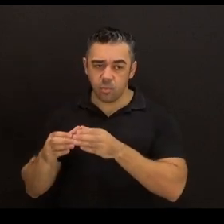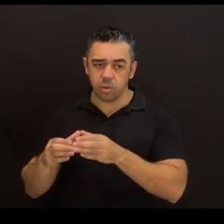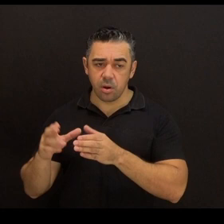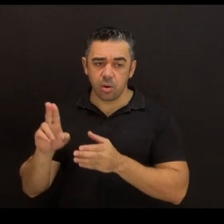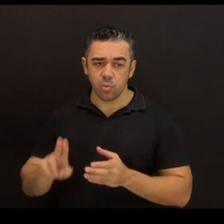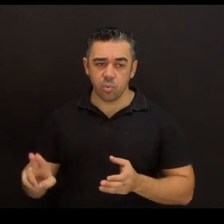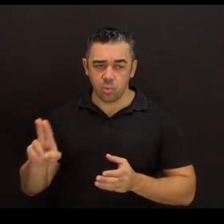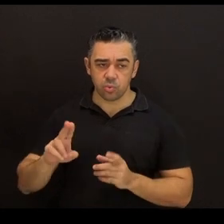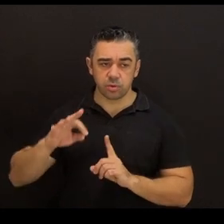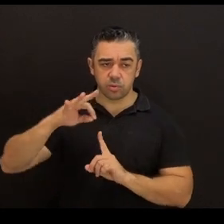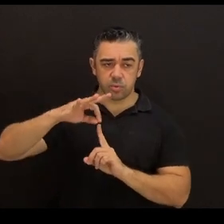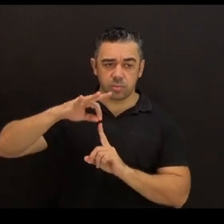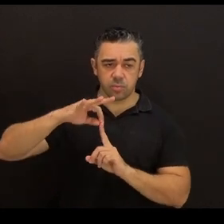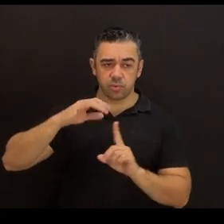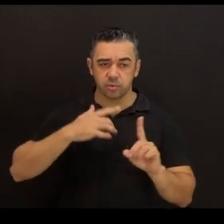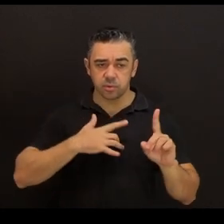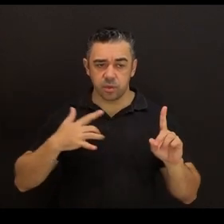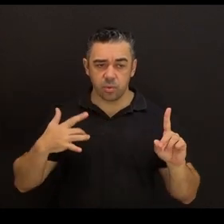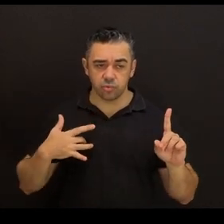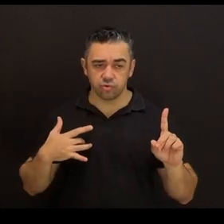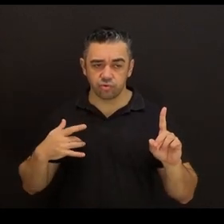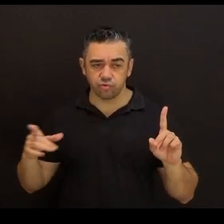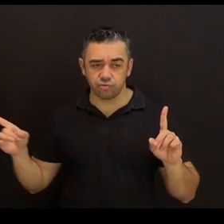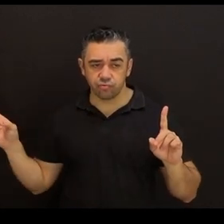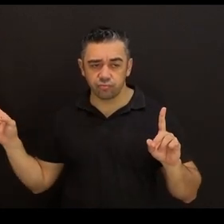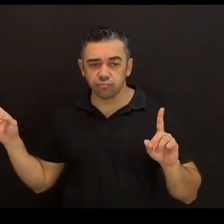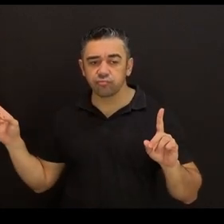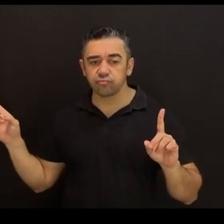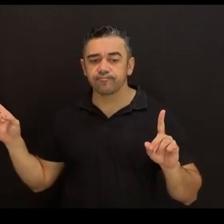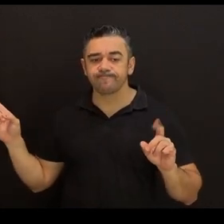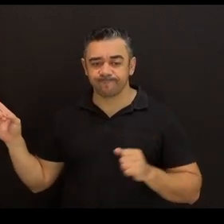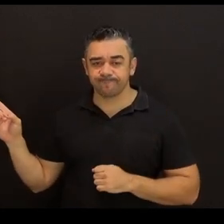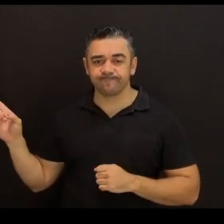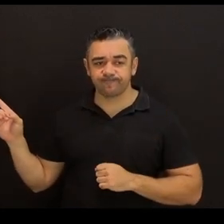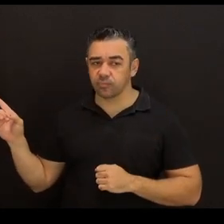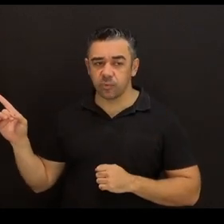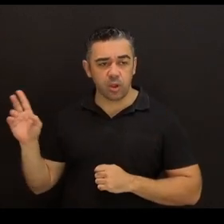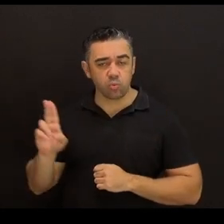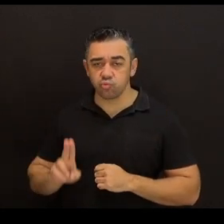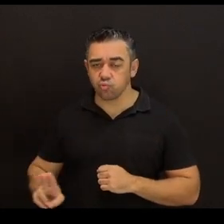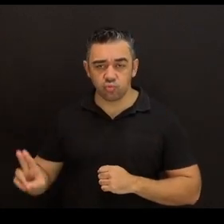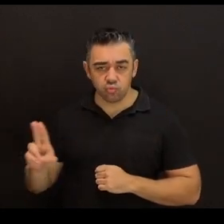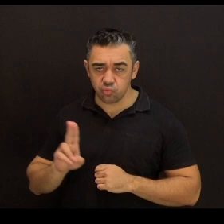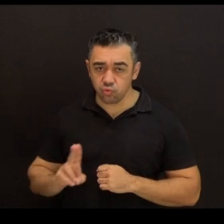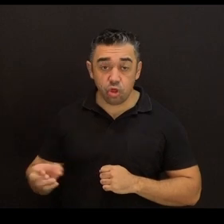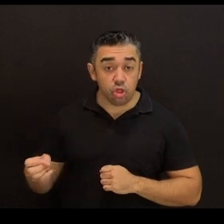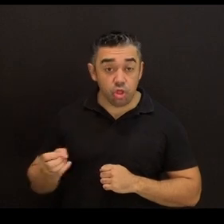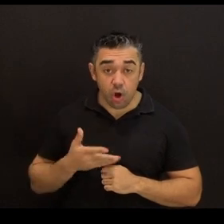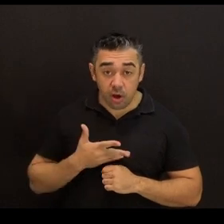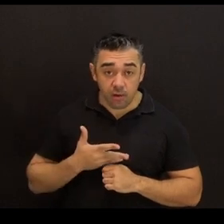unidades básicas de saúde aqui da nossa cidade bomba que se quer foi utilizada lacrada